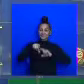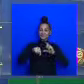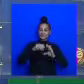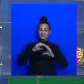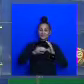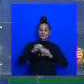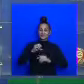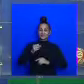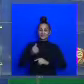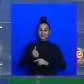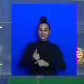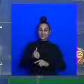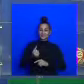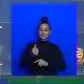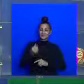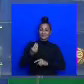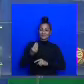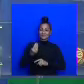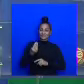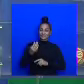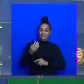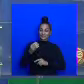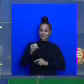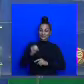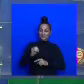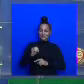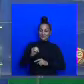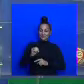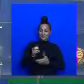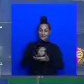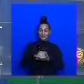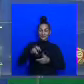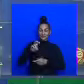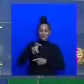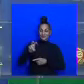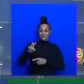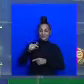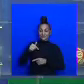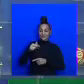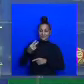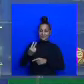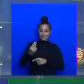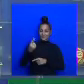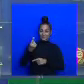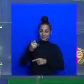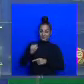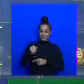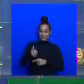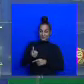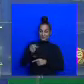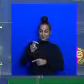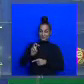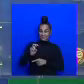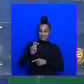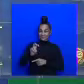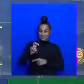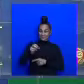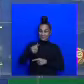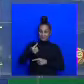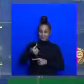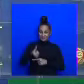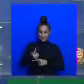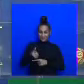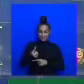concurso, 6.340 da quina foram 55, 72, 18, 65